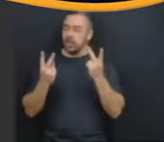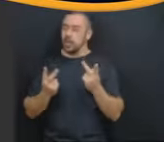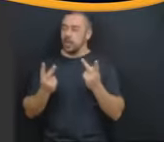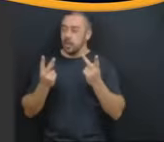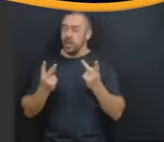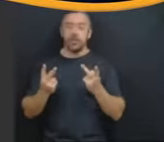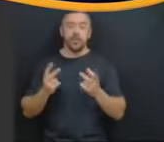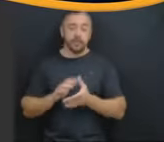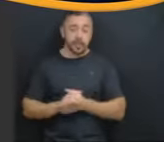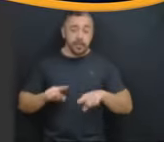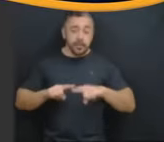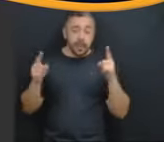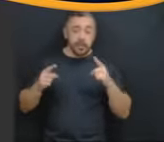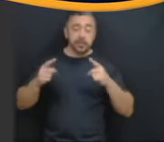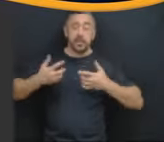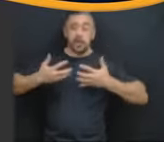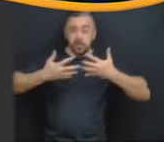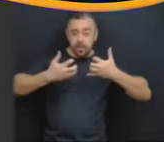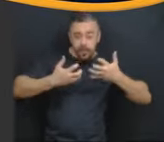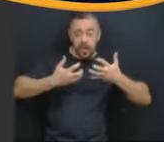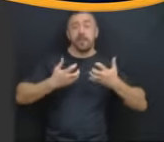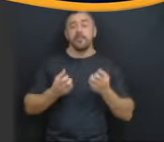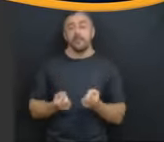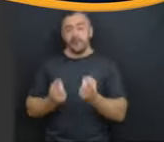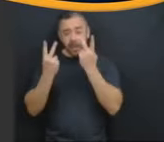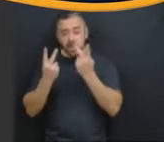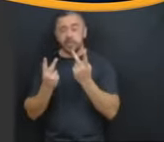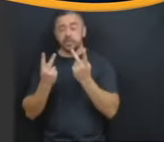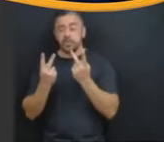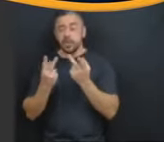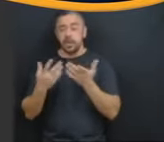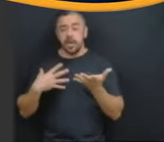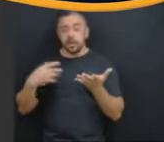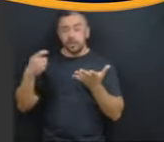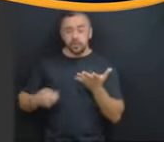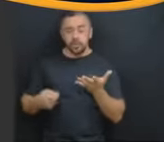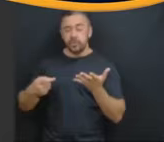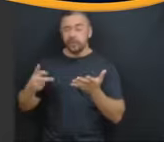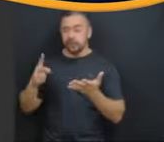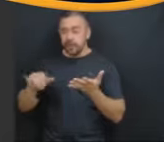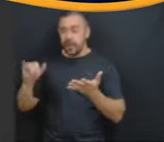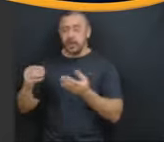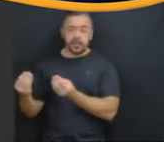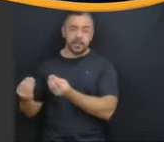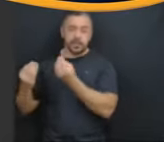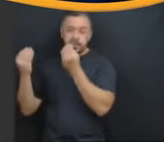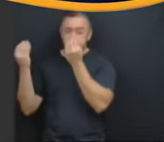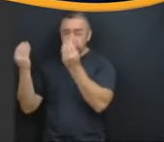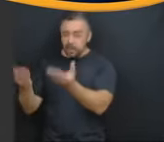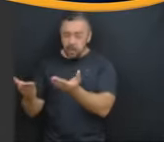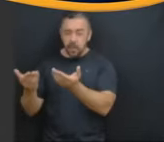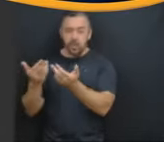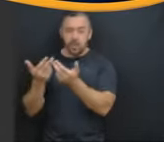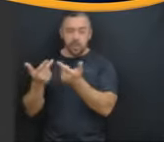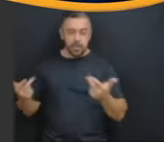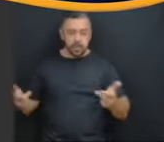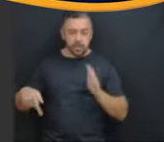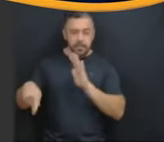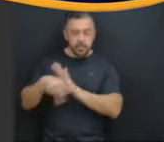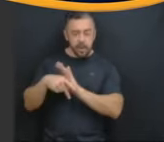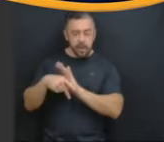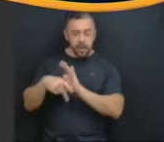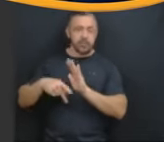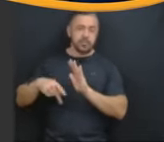a Copel será privatizada e Ratinho Júnior entrará na história como aquele que entregou o patrimônio do Estado do Paraná